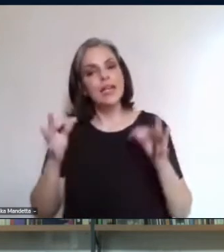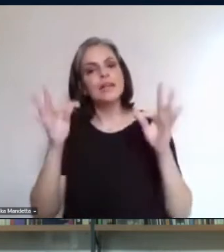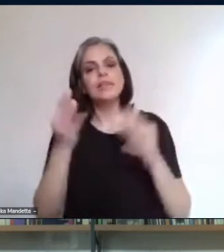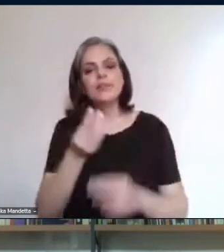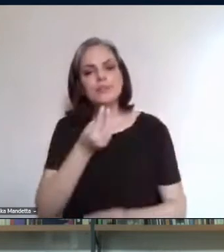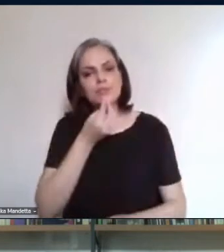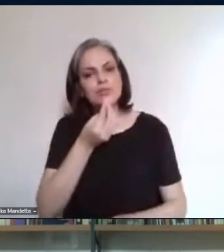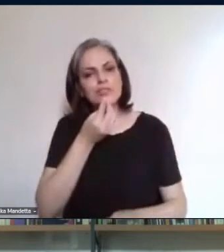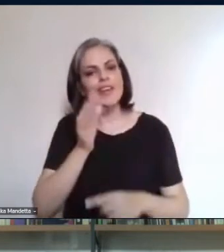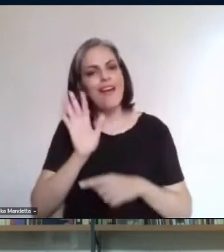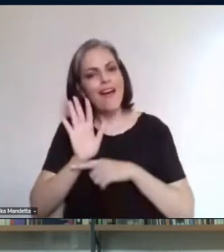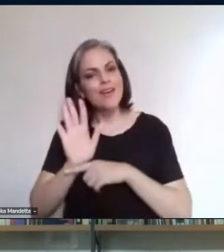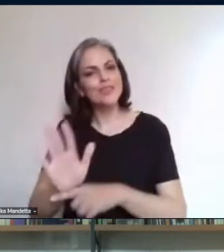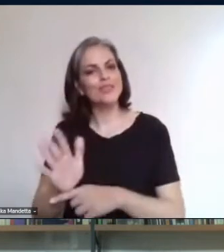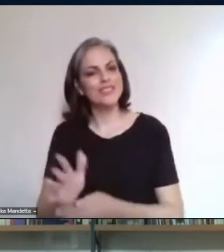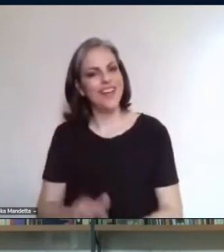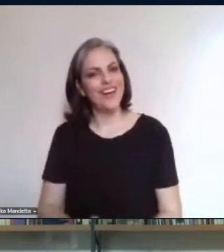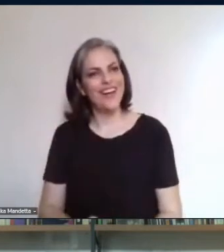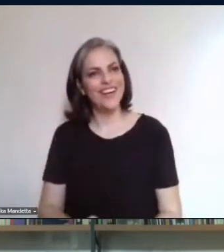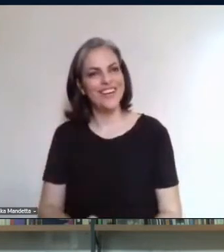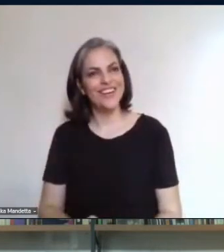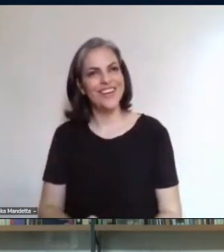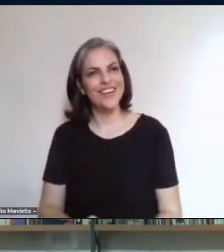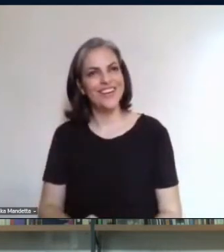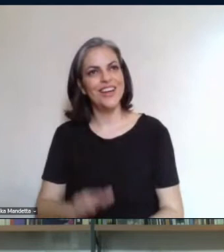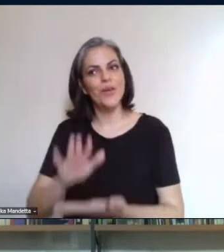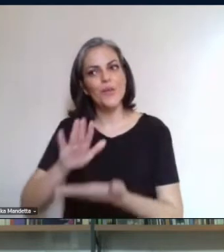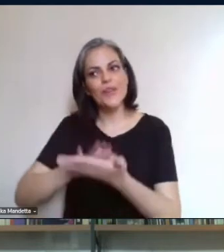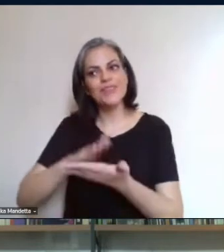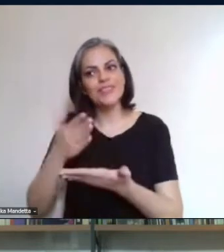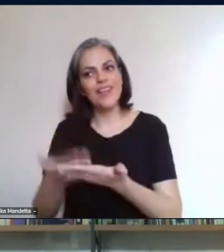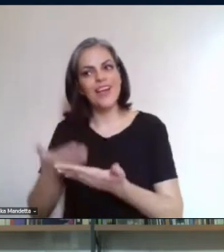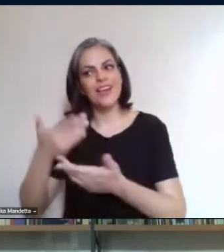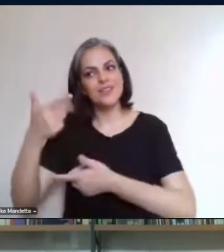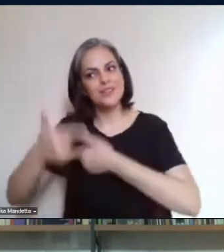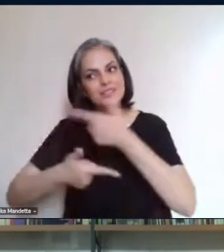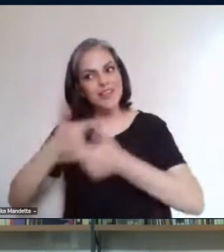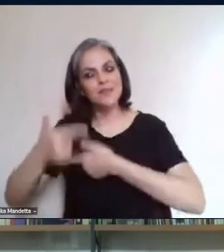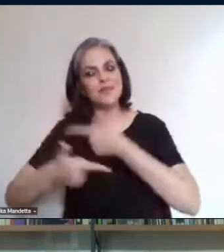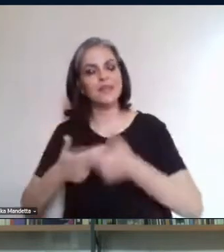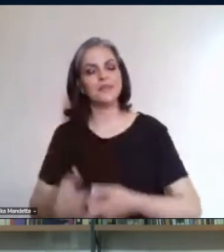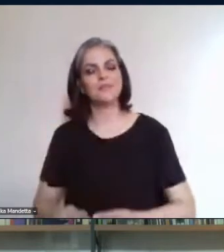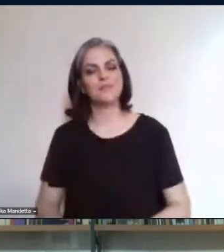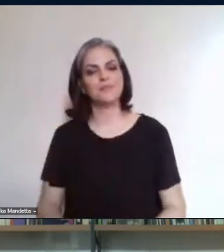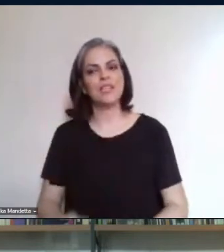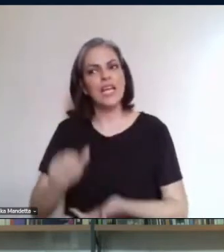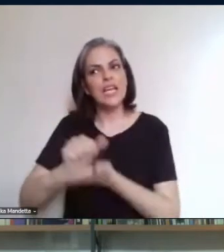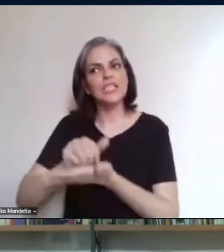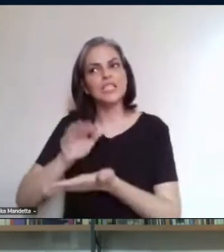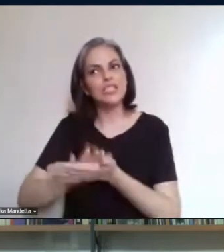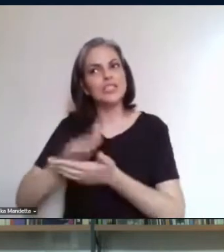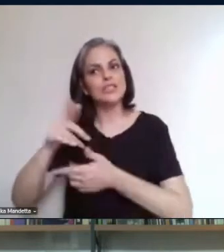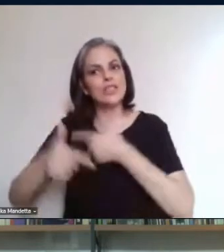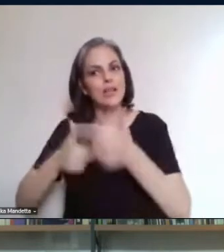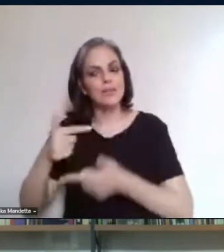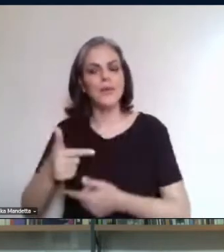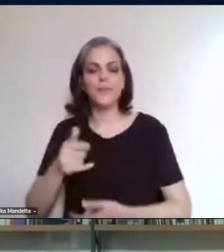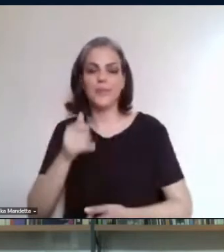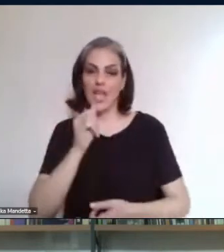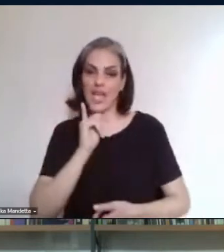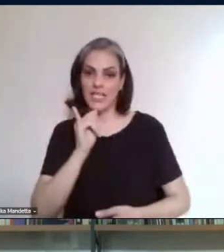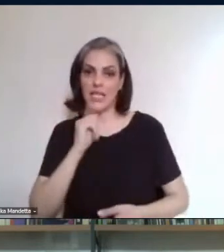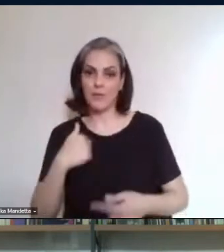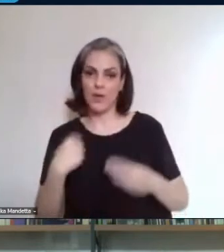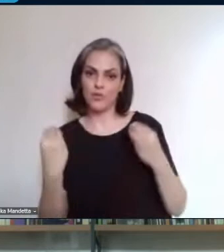beneficiar o registro desses intérpretes, eu até coloquei assim, o uso da tecnologia